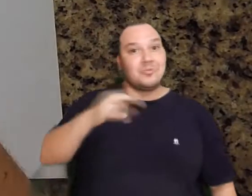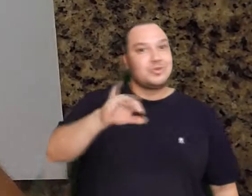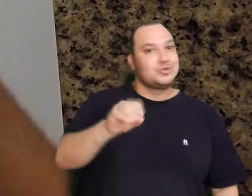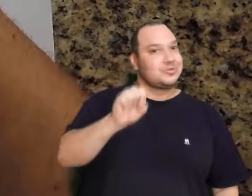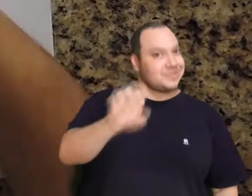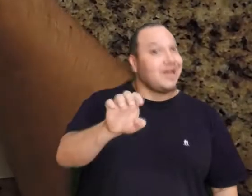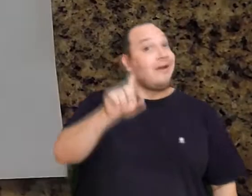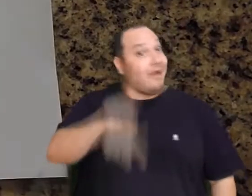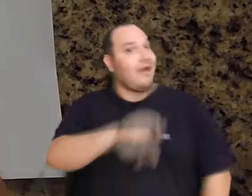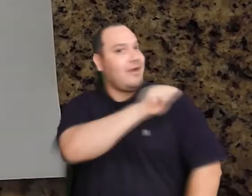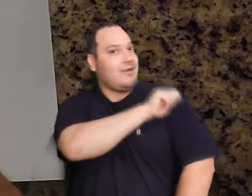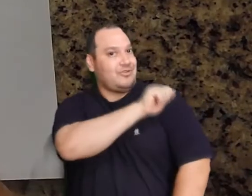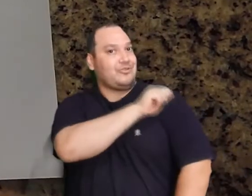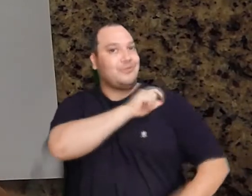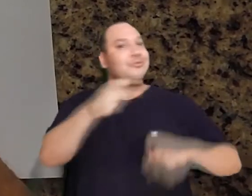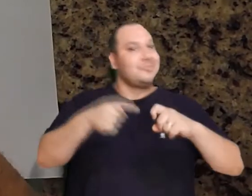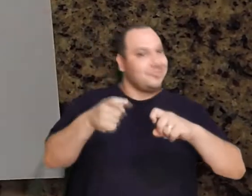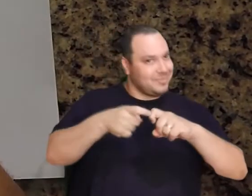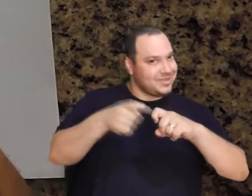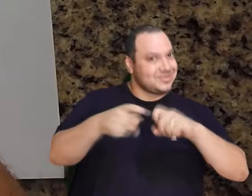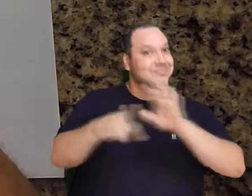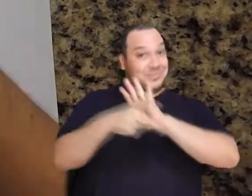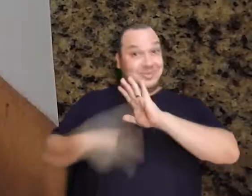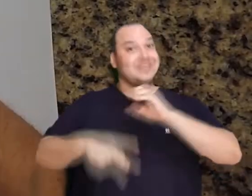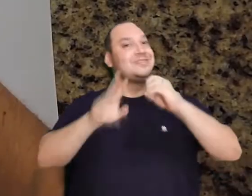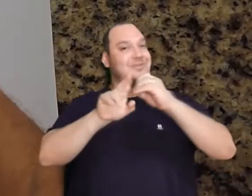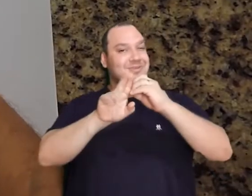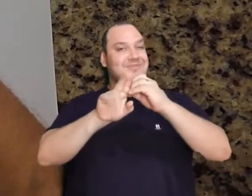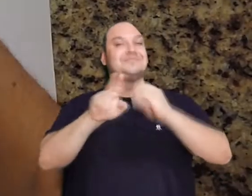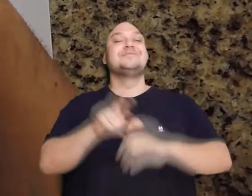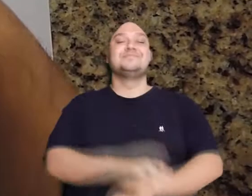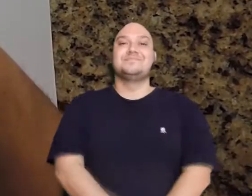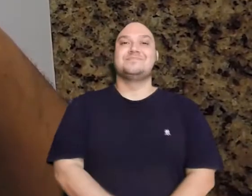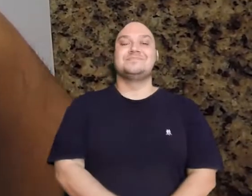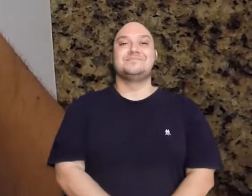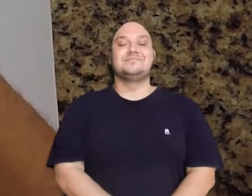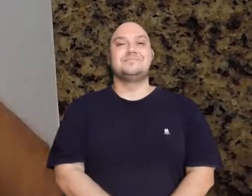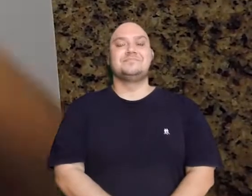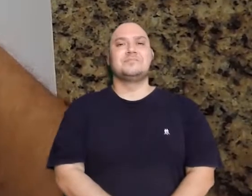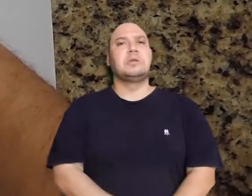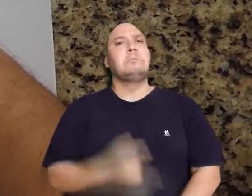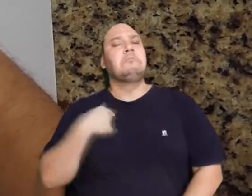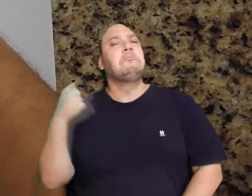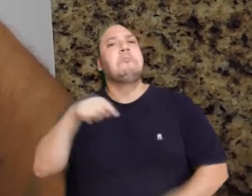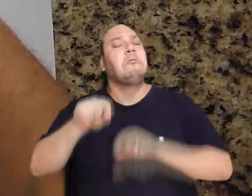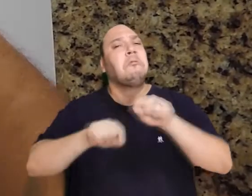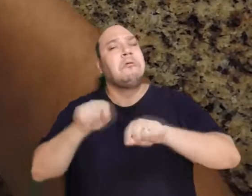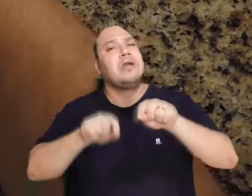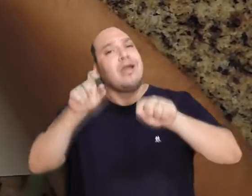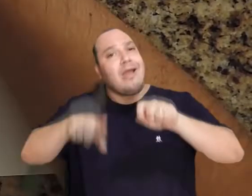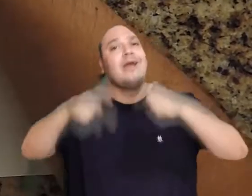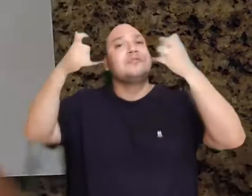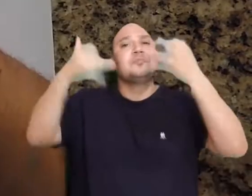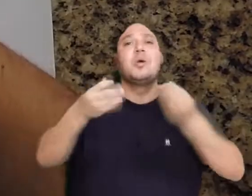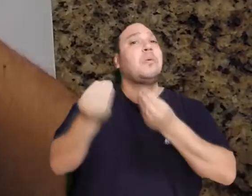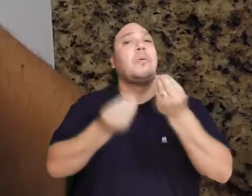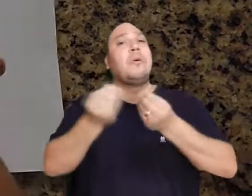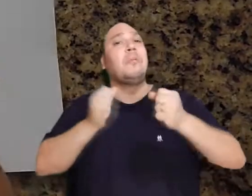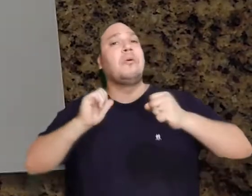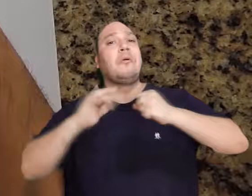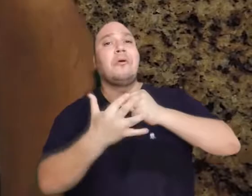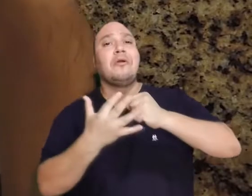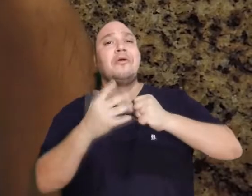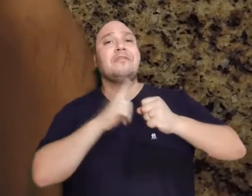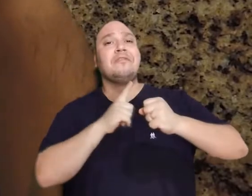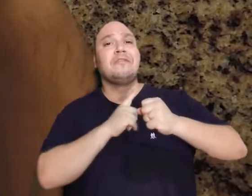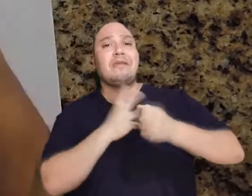Olá, eu sou o José, estudante do curso de Medicina da Universidade Federal de Jataí, e estou aqui para falar sobre